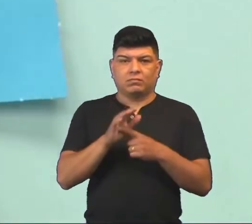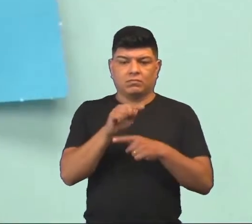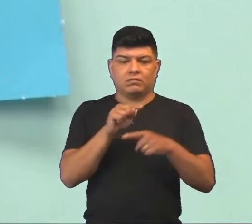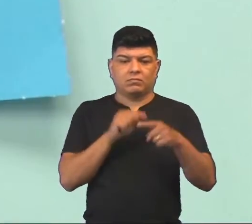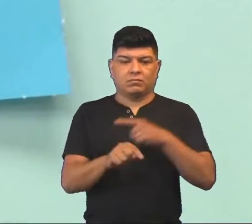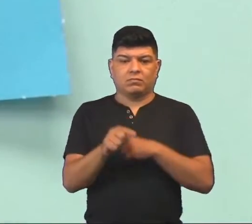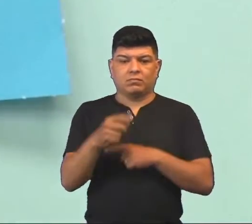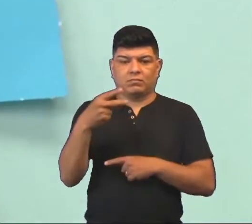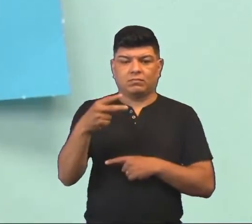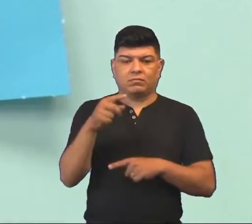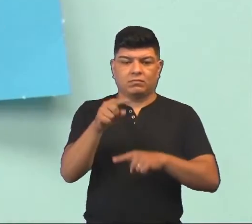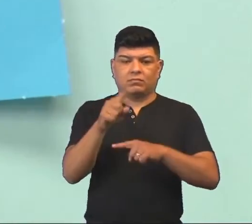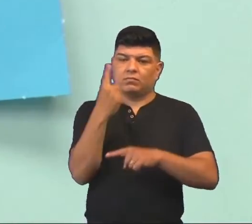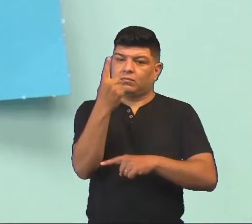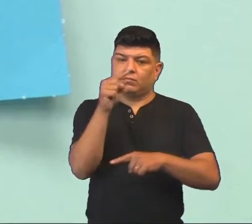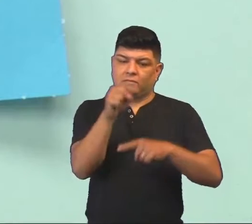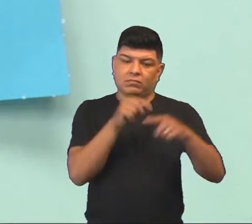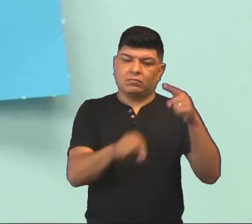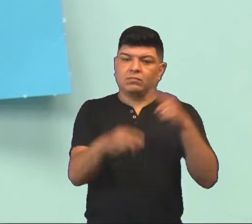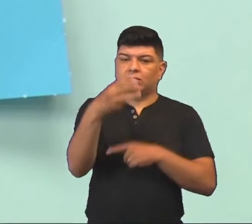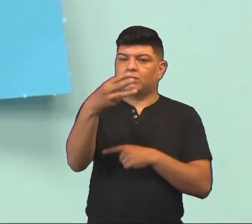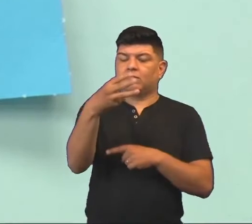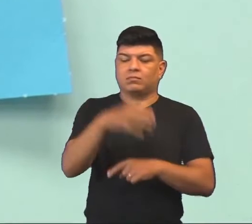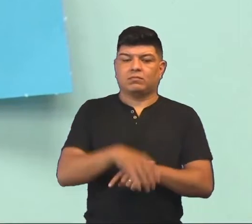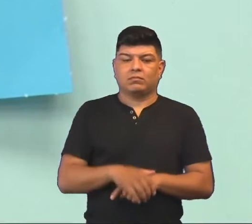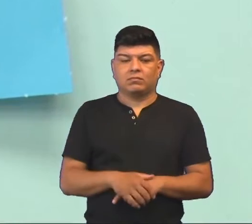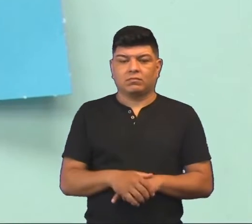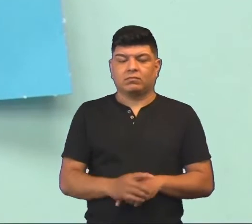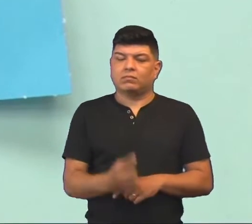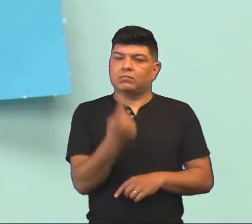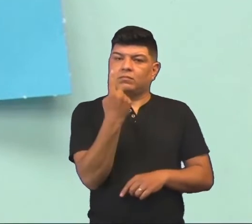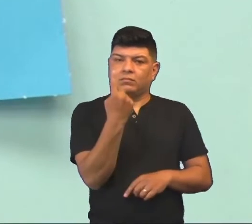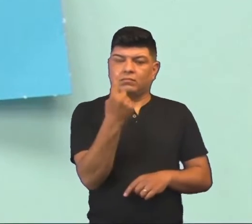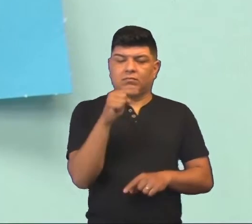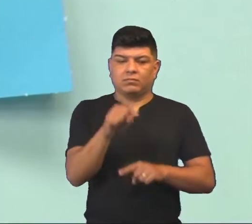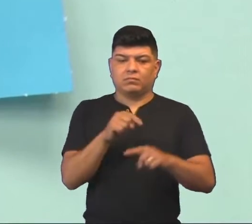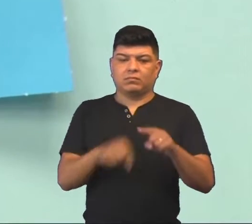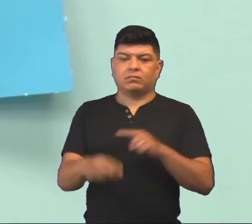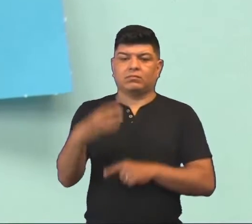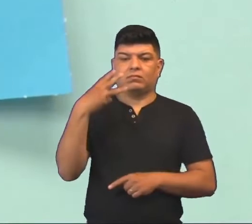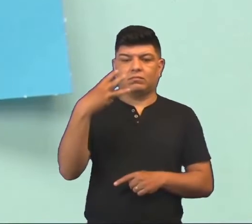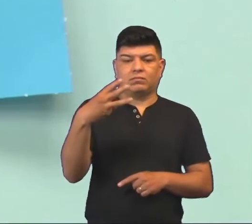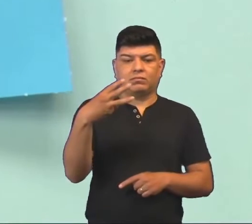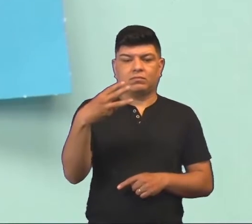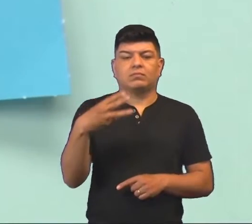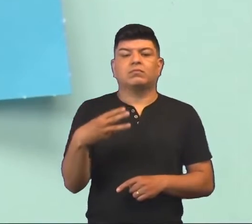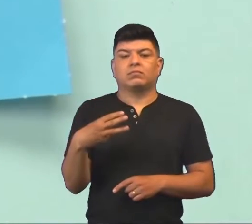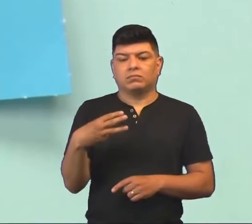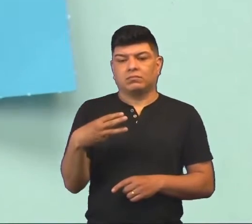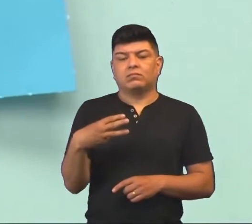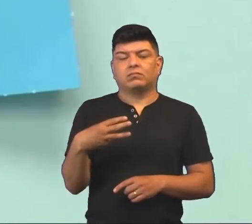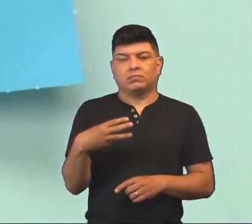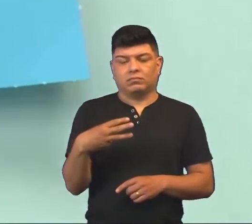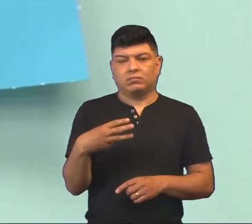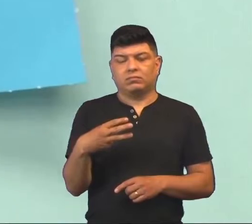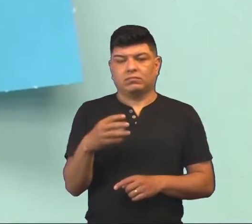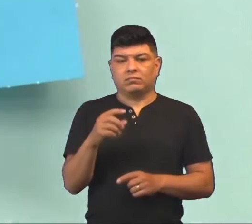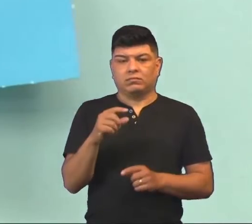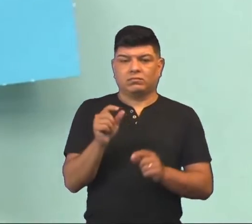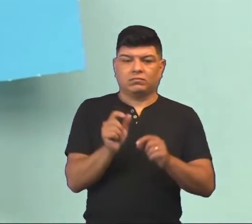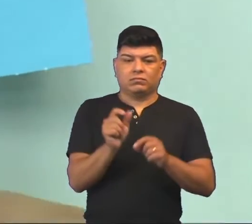né? Partes iguais, a metade. Aqui 1/3, ó, a divisão ela fica exatamente aqui, nessa reta,